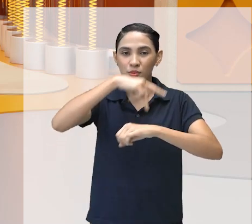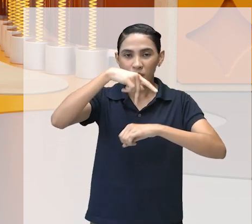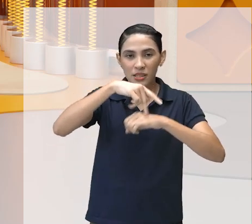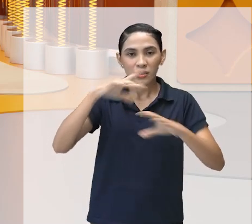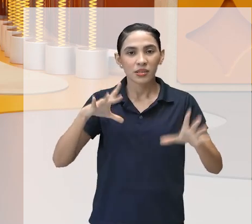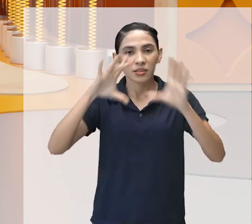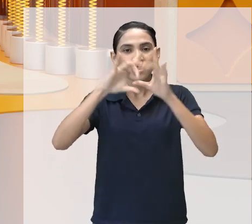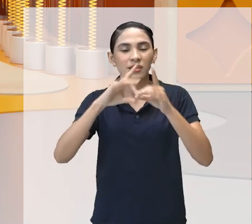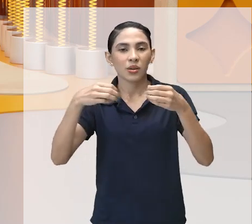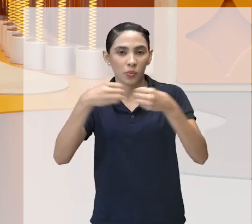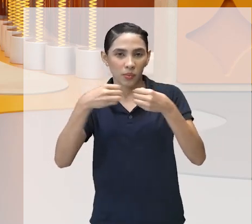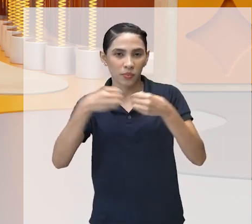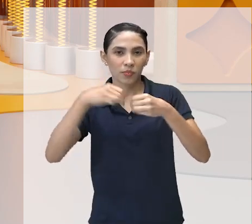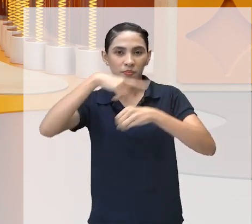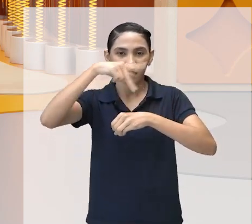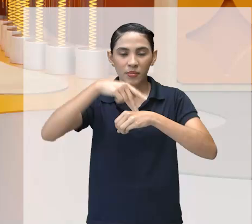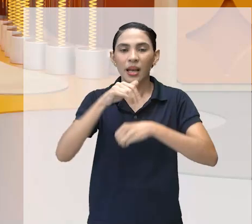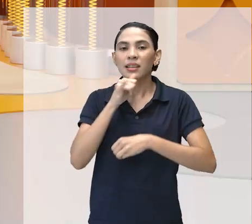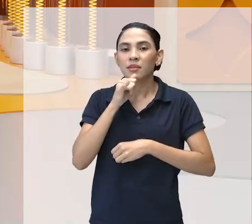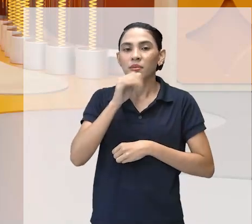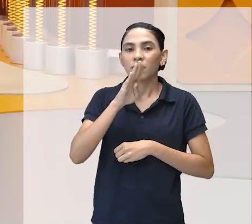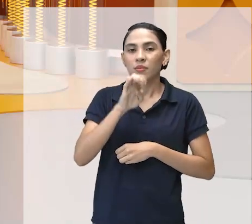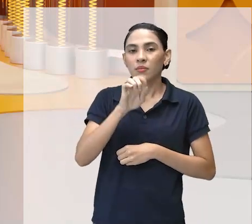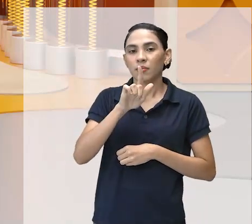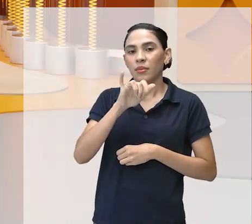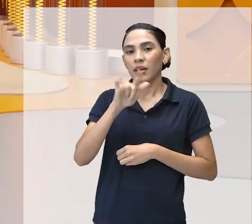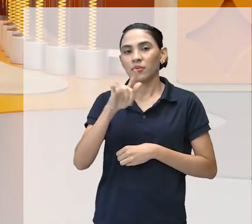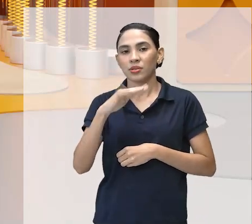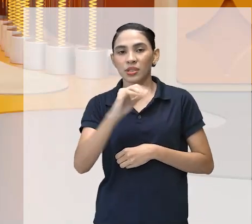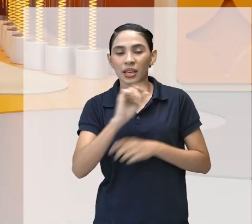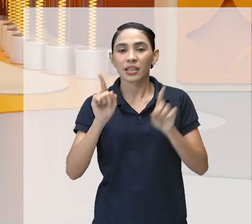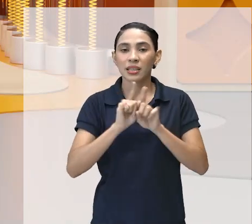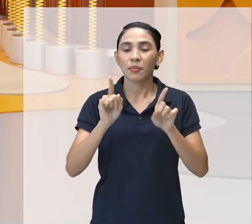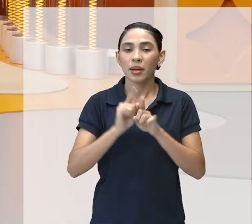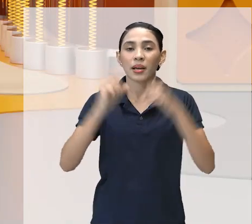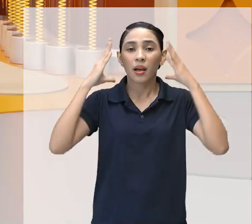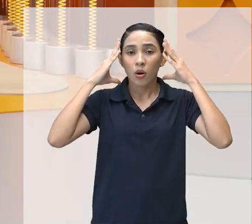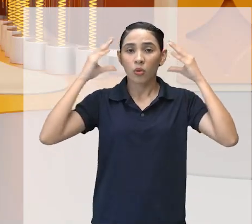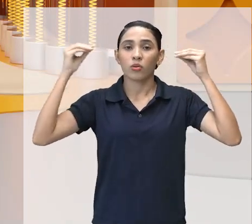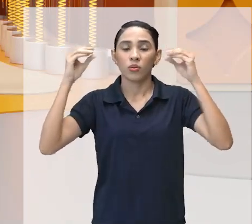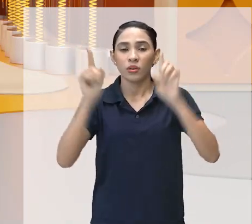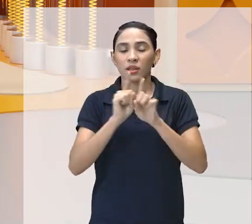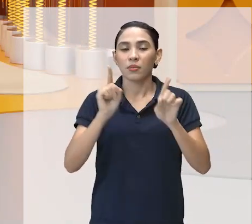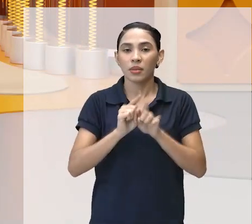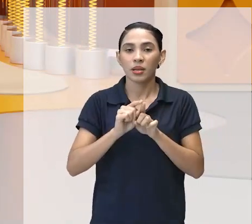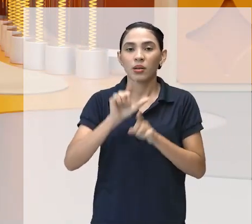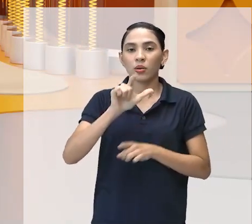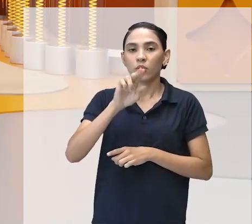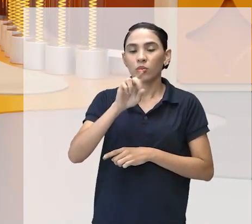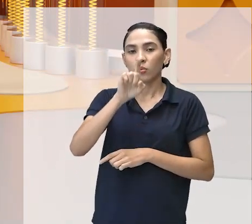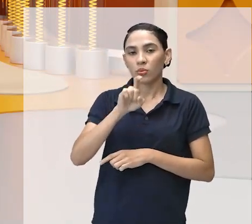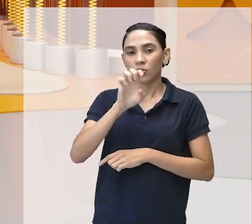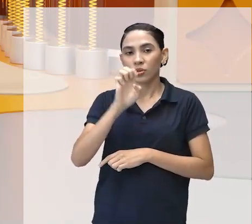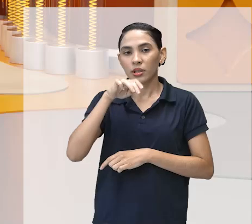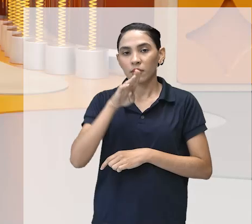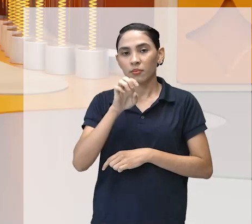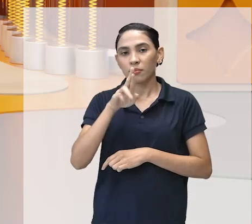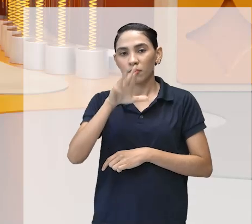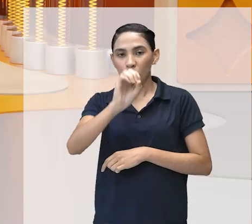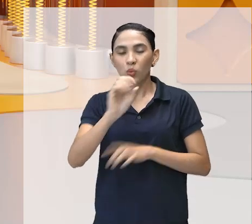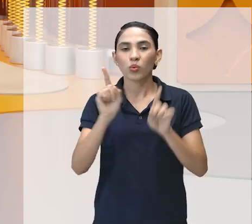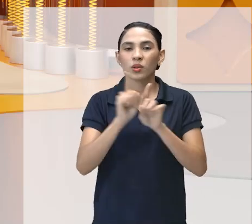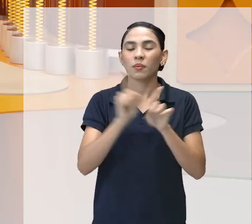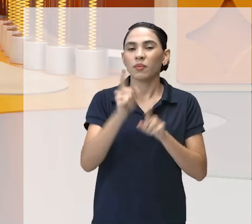com países próximos, como a Bélgica, os Países Baixos, né, Luxemburgo, a parte